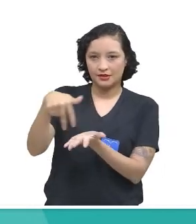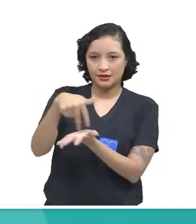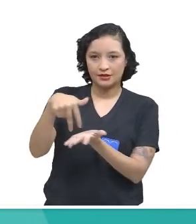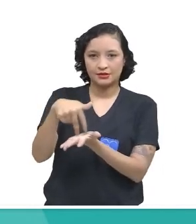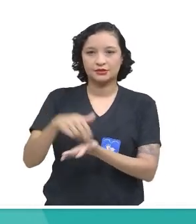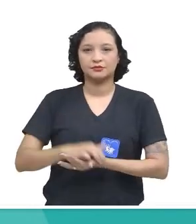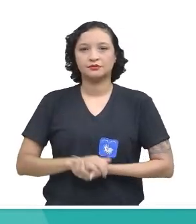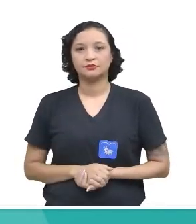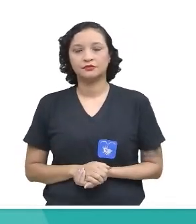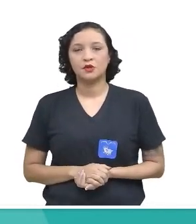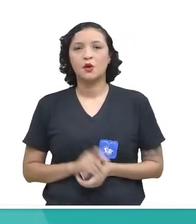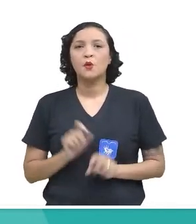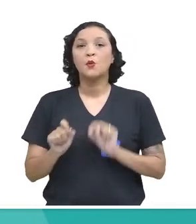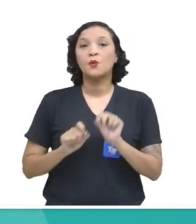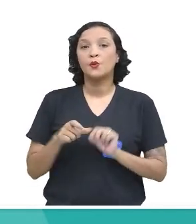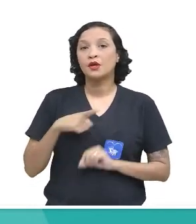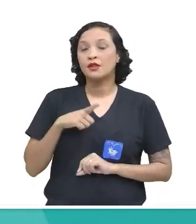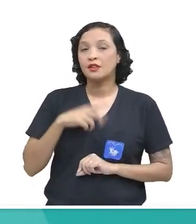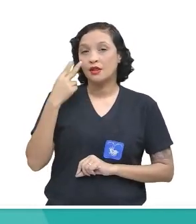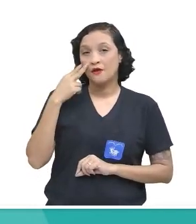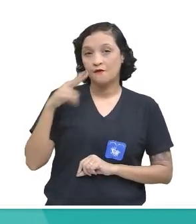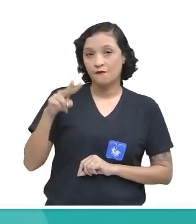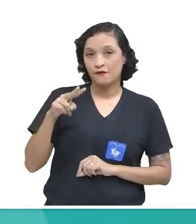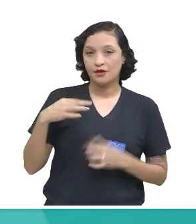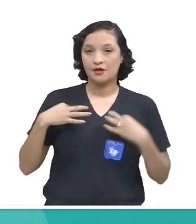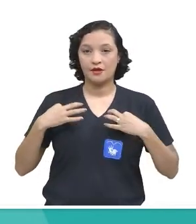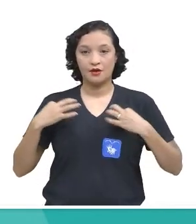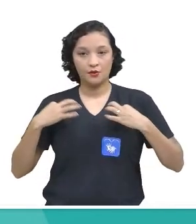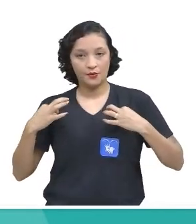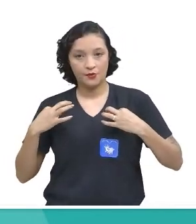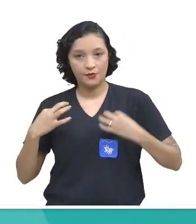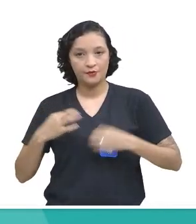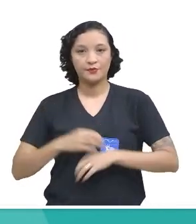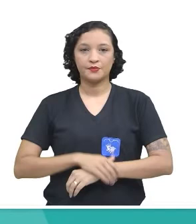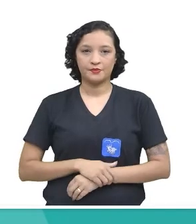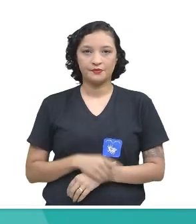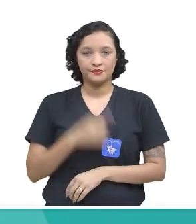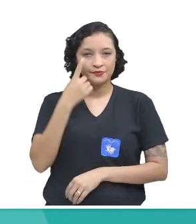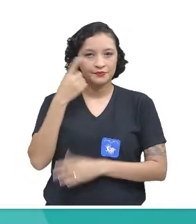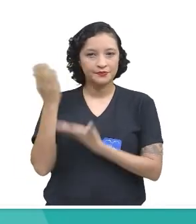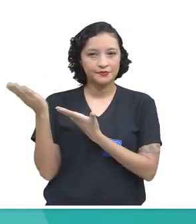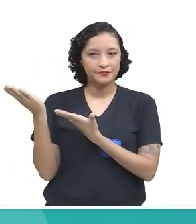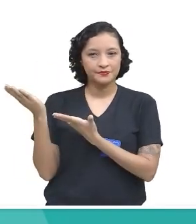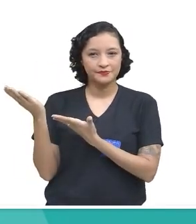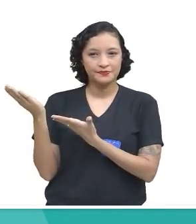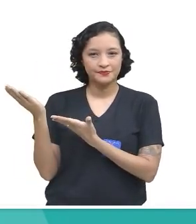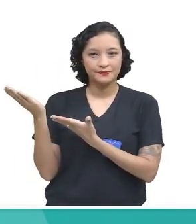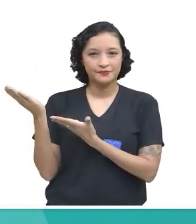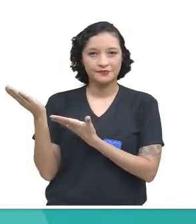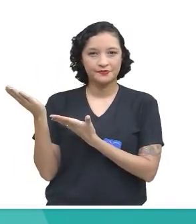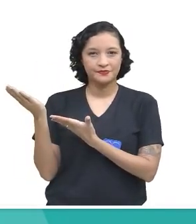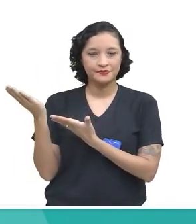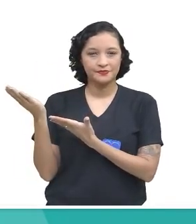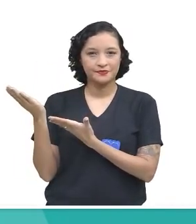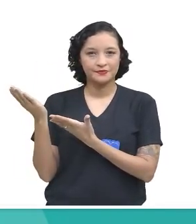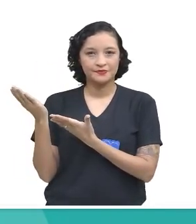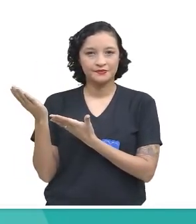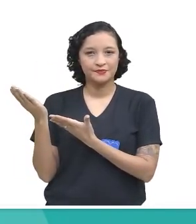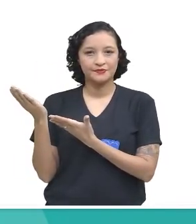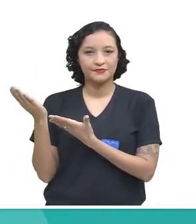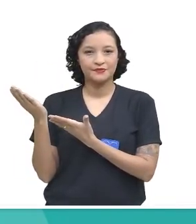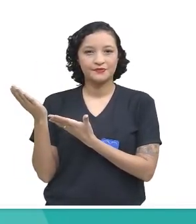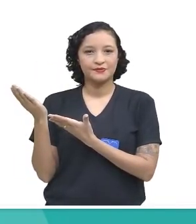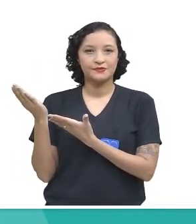em relação às roupas, tá? A nossa dançarina aí, ela está segurando a saia. Mas a saia